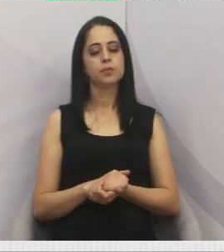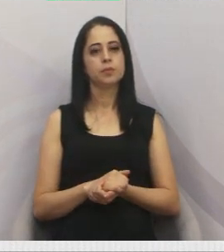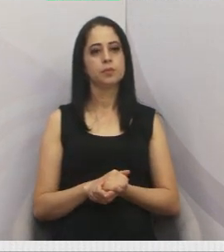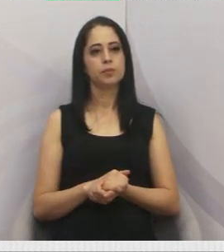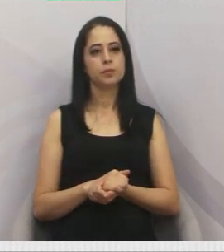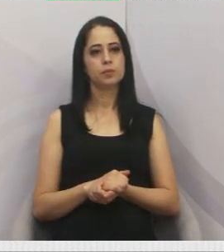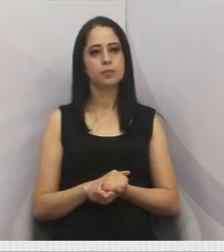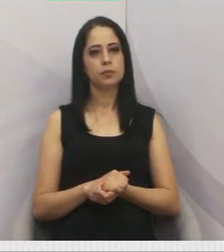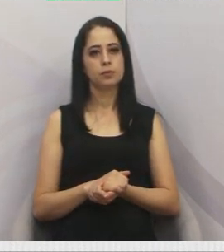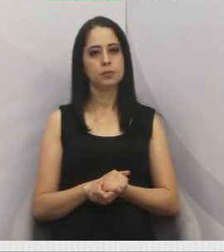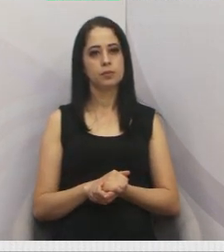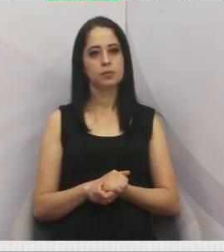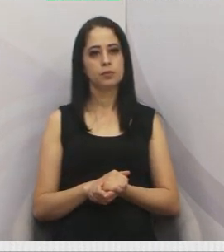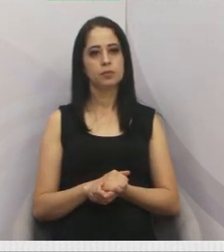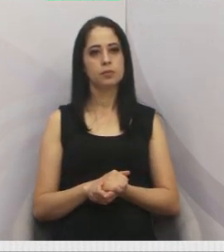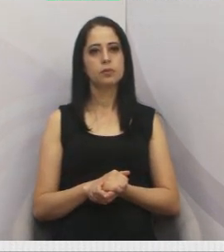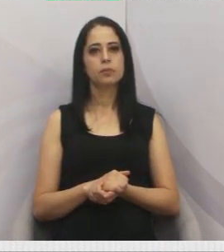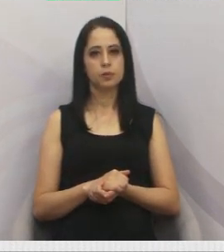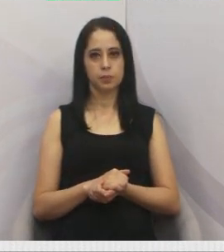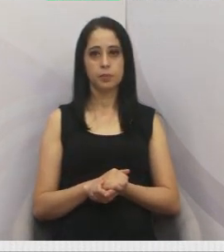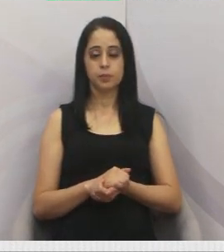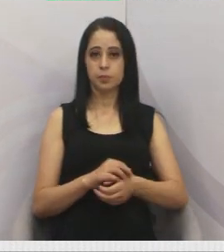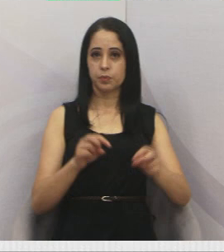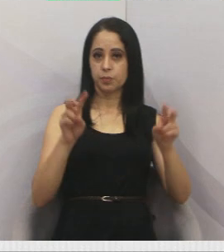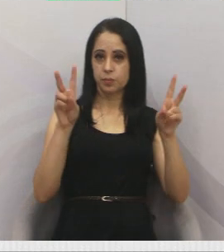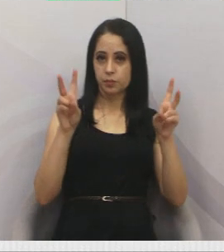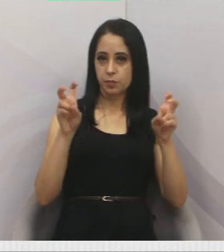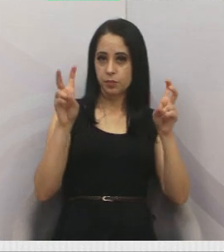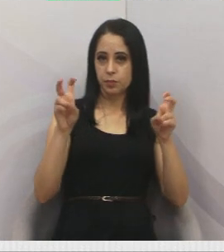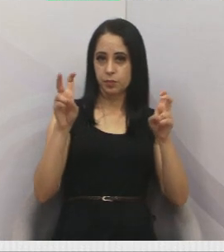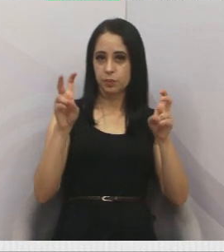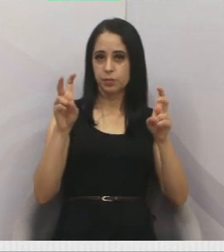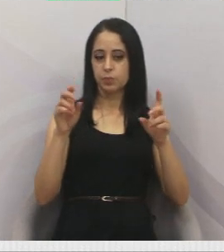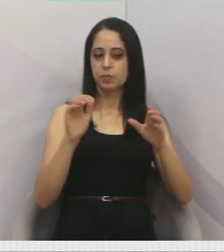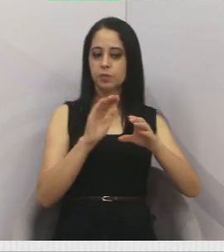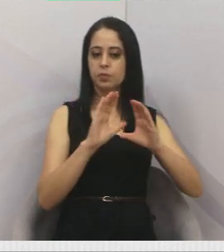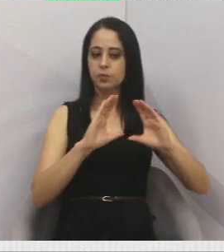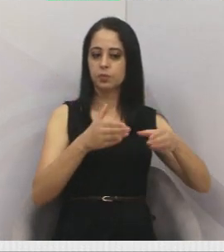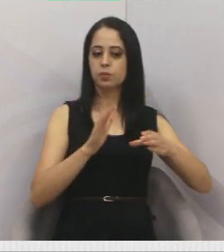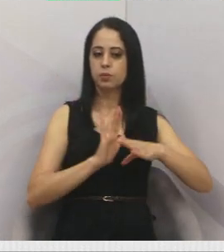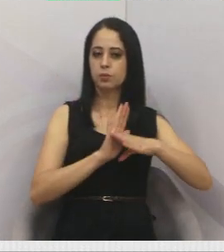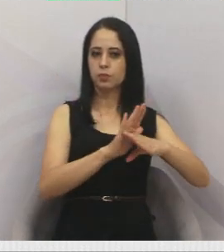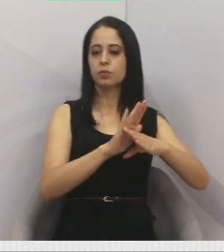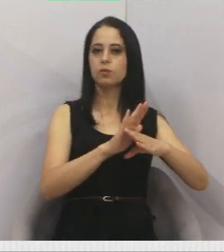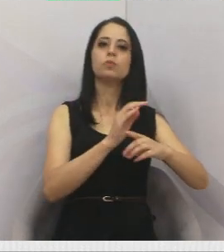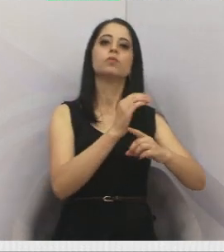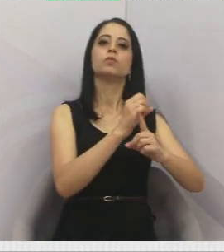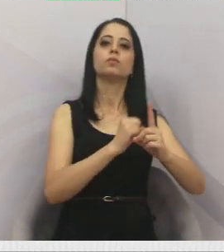Próximo voto. Segmento Movimentos Populares, um voto para a Cultura no Gumorro.